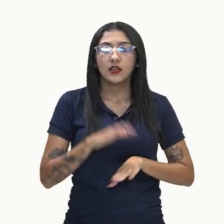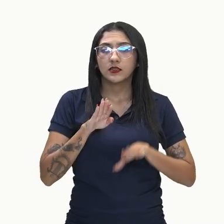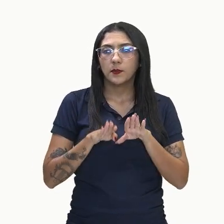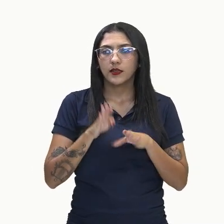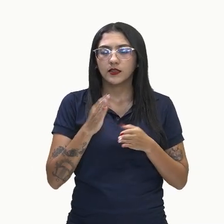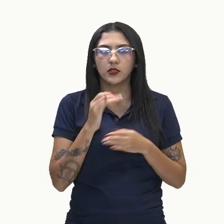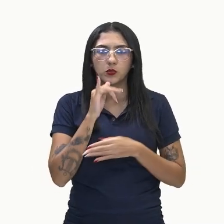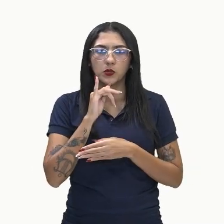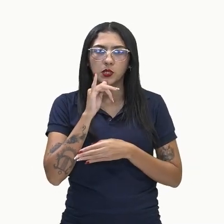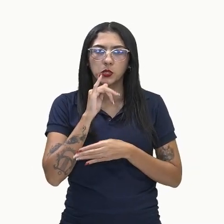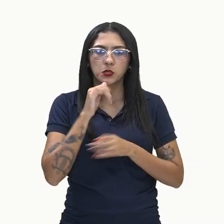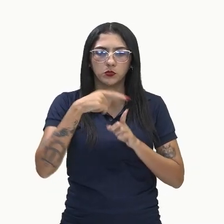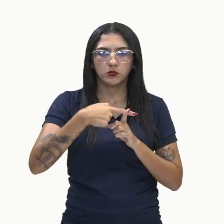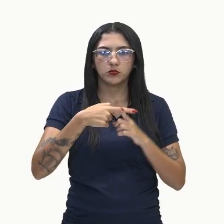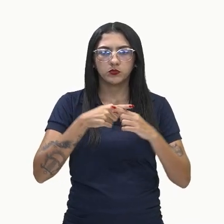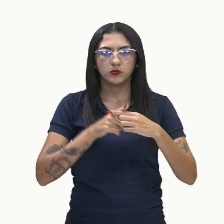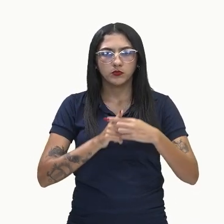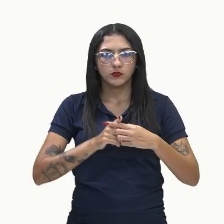ponto relacionado